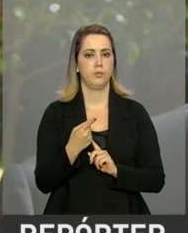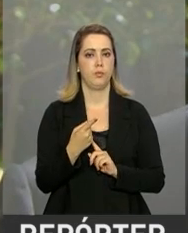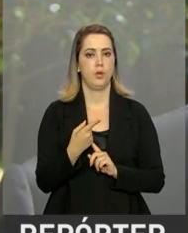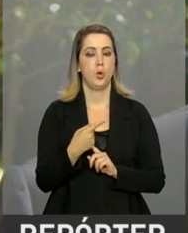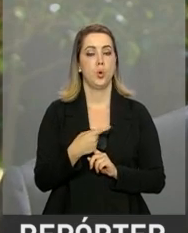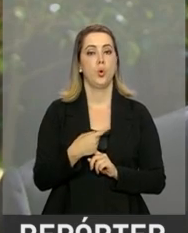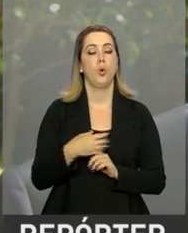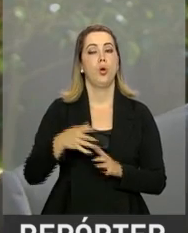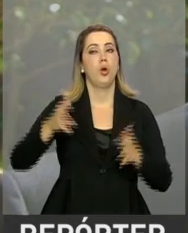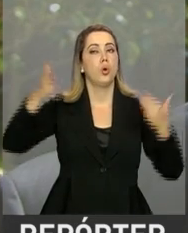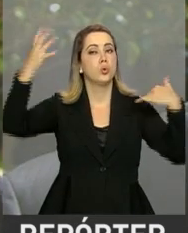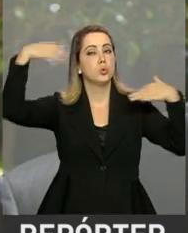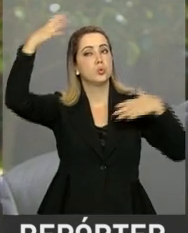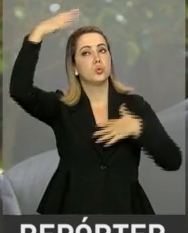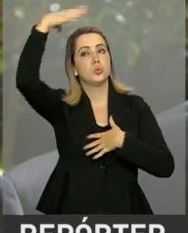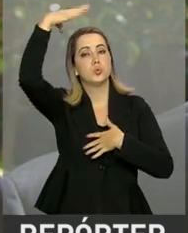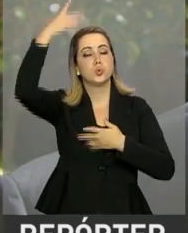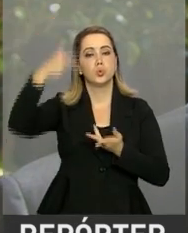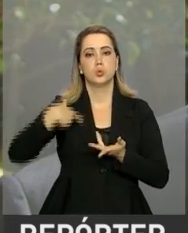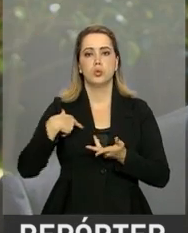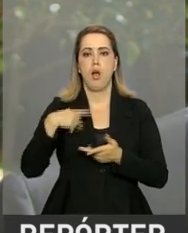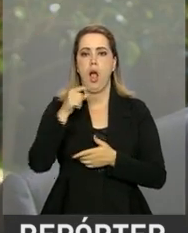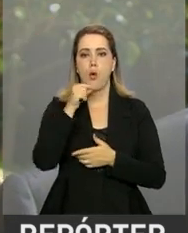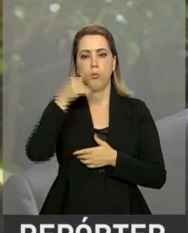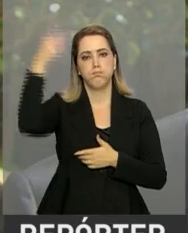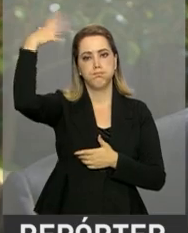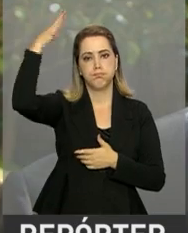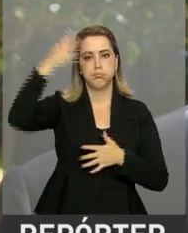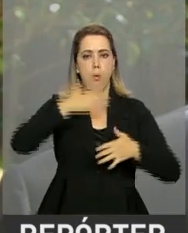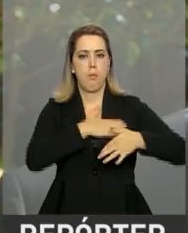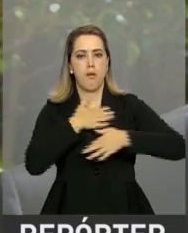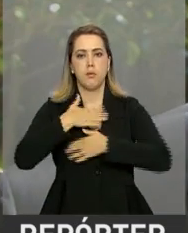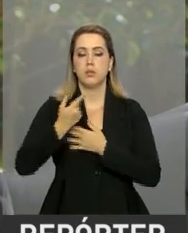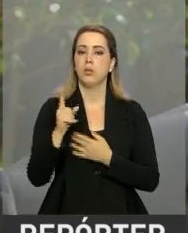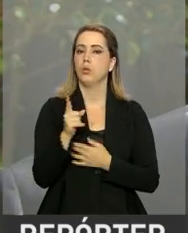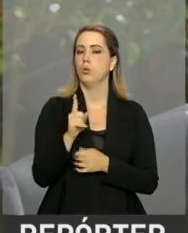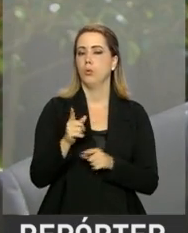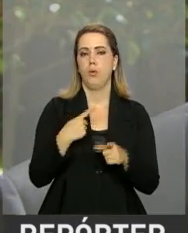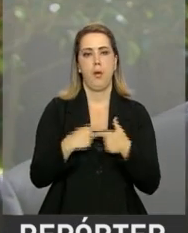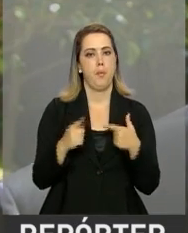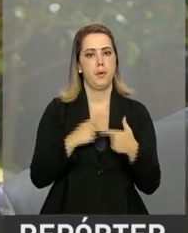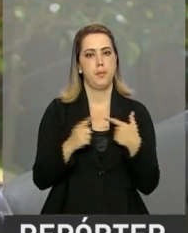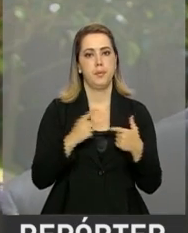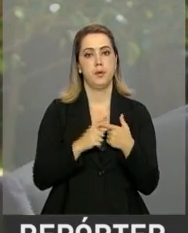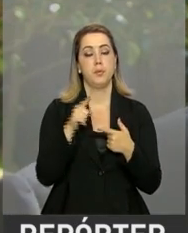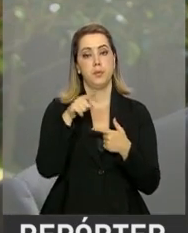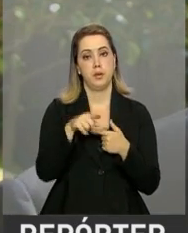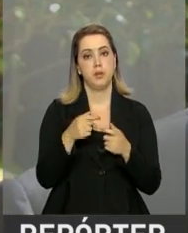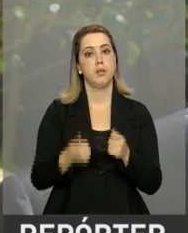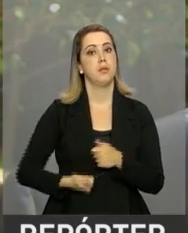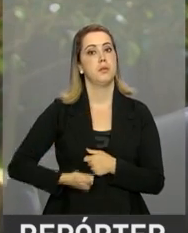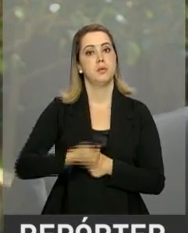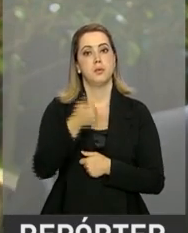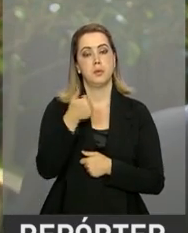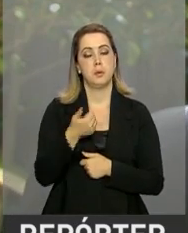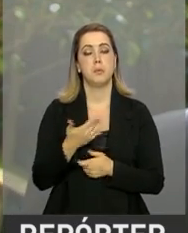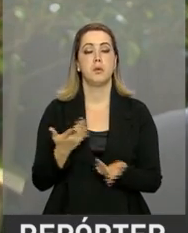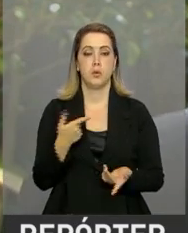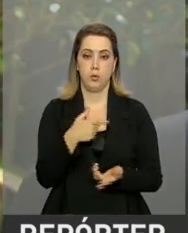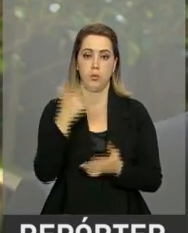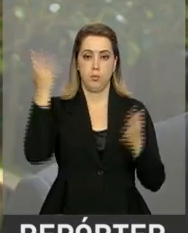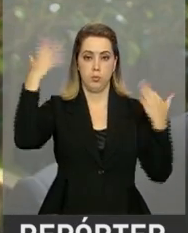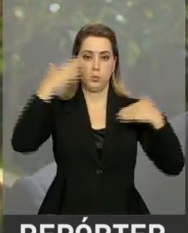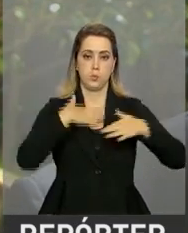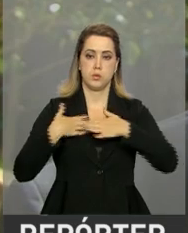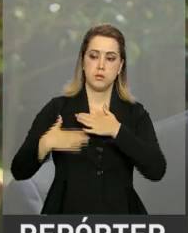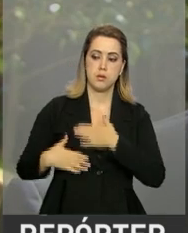questão do chuveiro elétrico que todo mundo costuma dizer que é o vilão da residência e não é ele é um produto que gera conforto térmico no seu banho mas